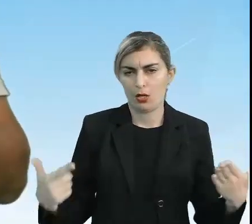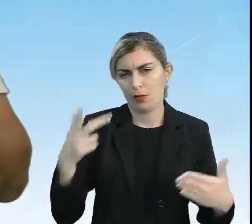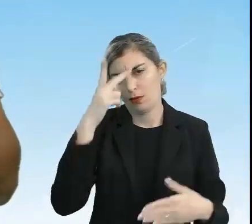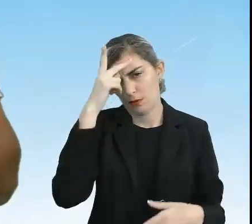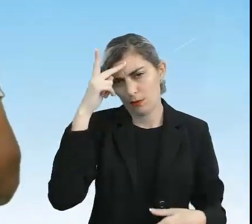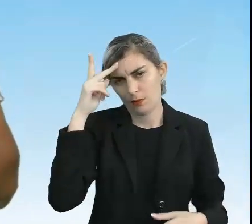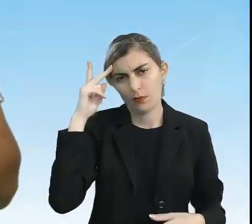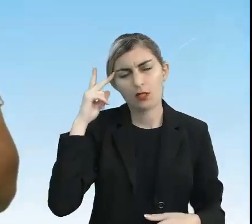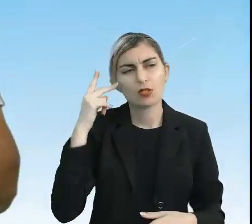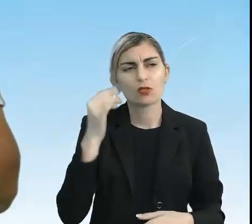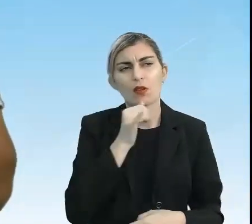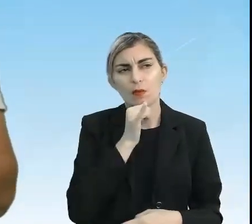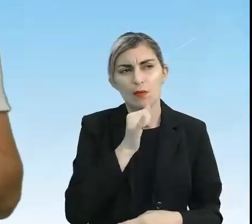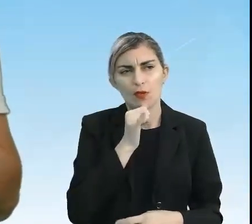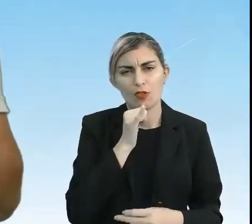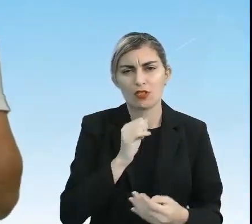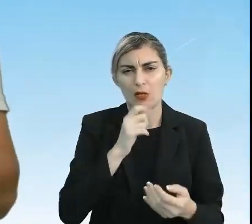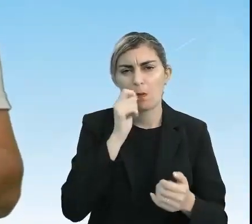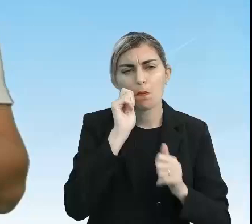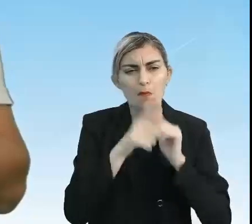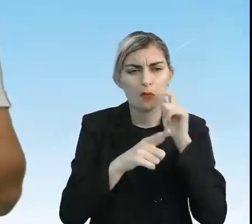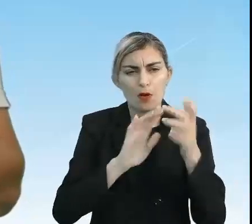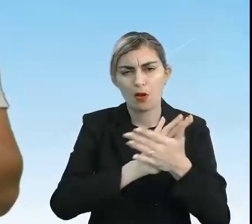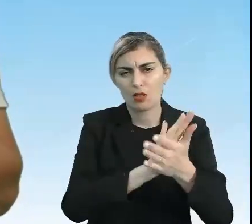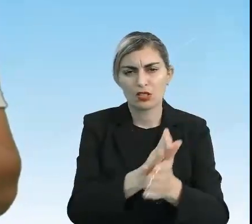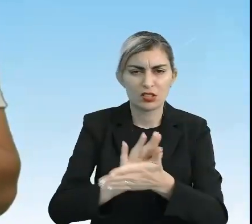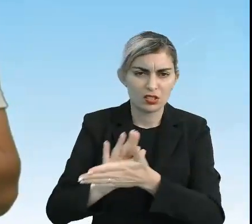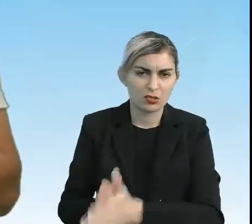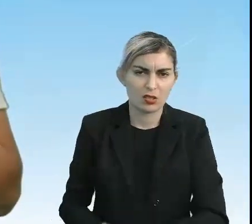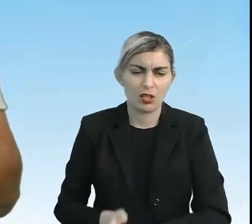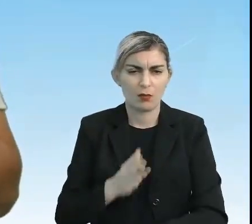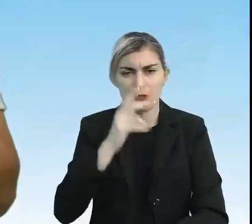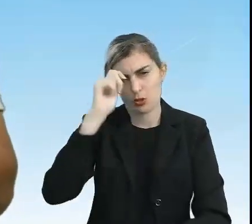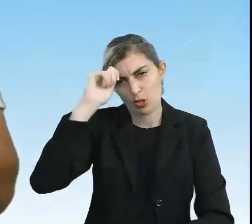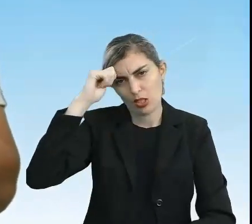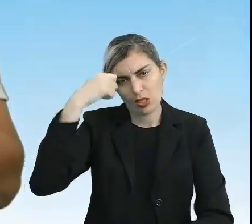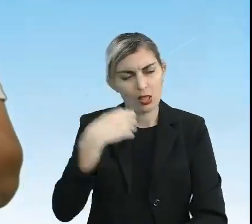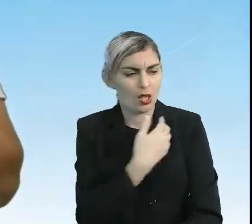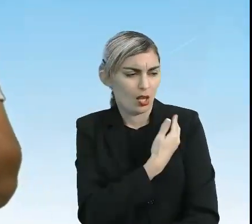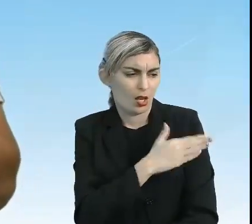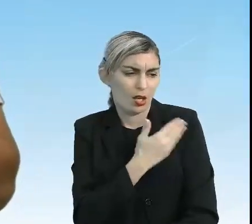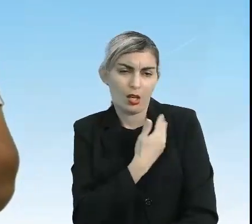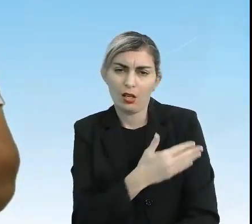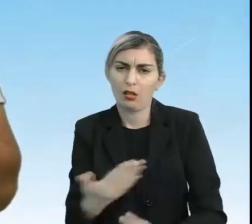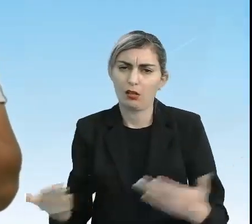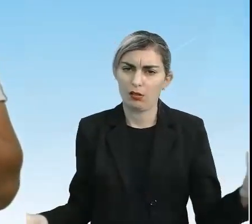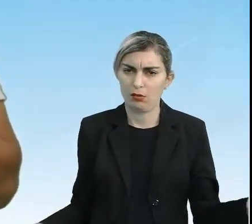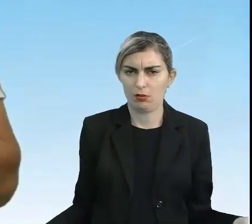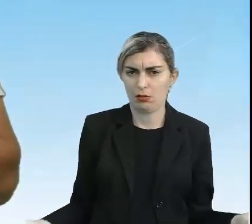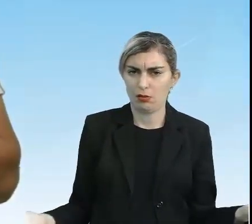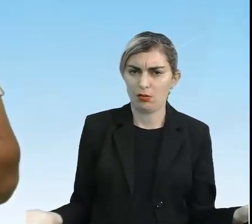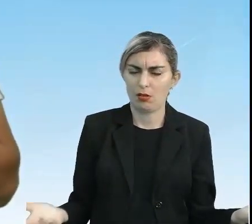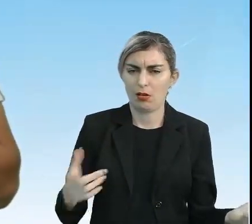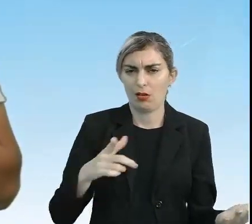pessoas que, por exemplo, discriminam pessoas negras, pessoas